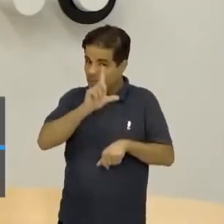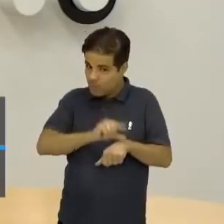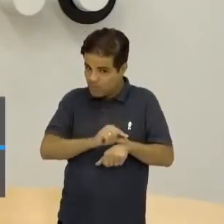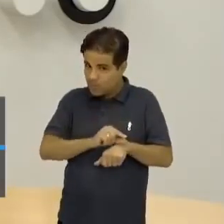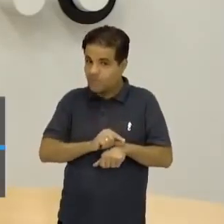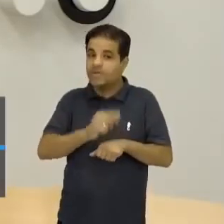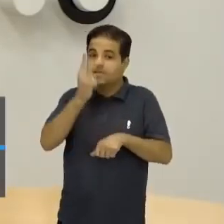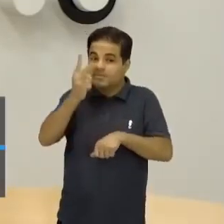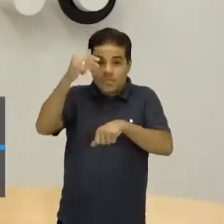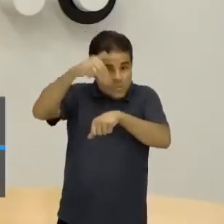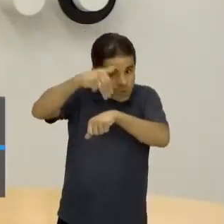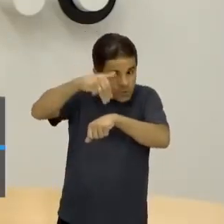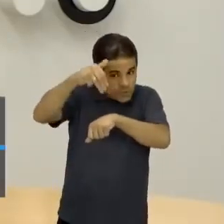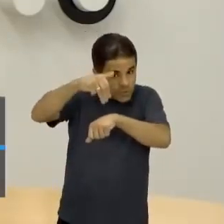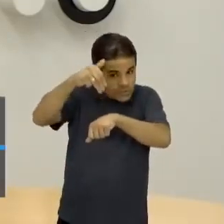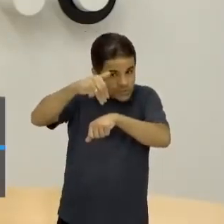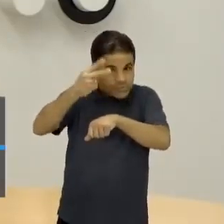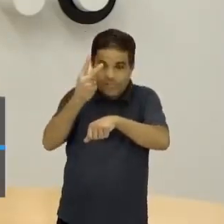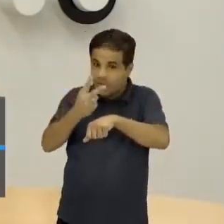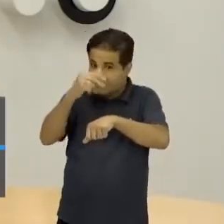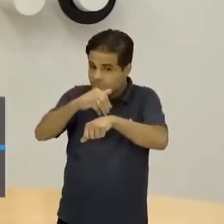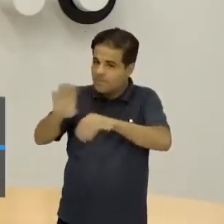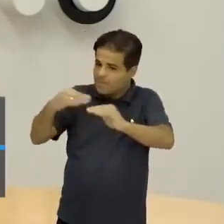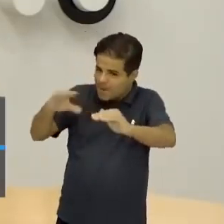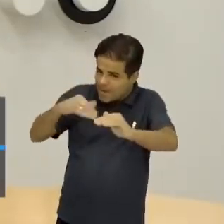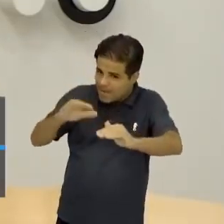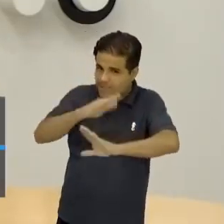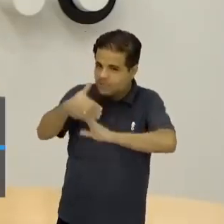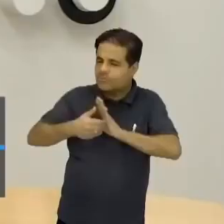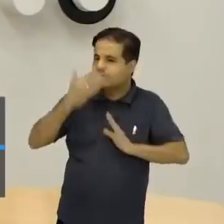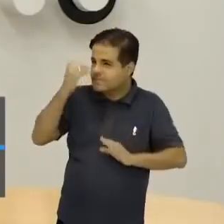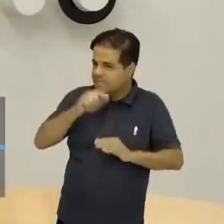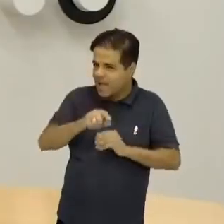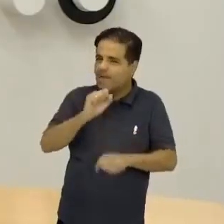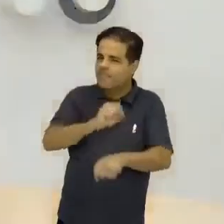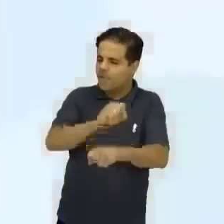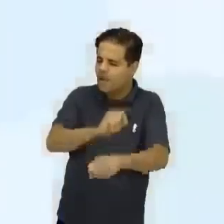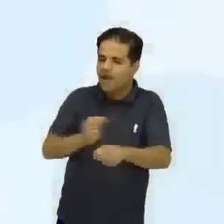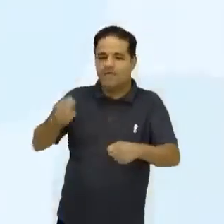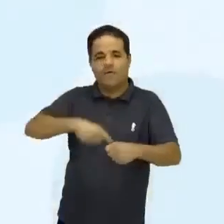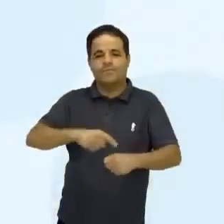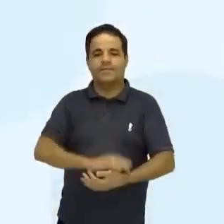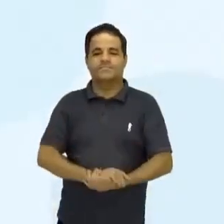Então, pessoal, 2 minutos. Manda tudo que você souber, tá bom? A gente já volta.